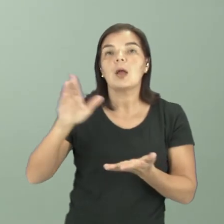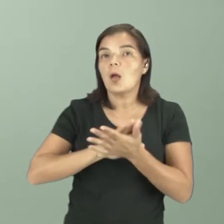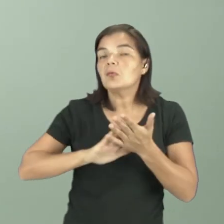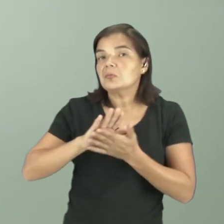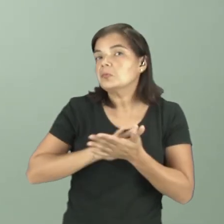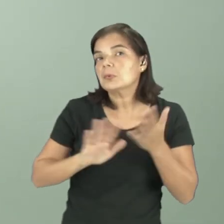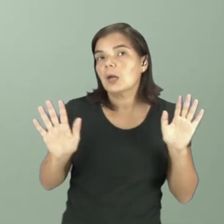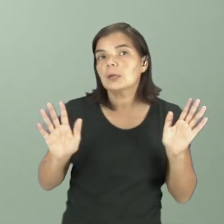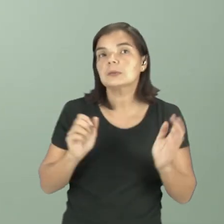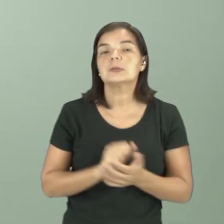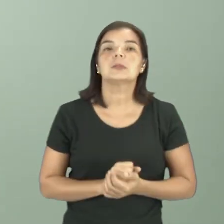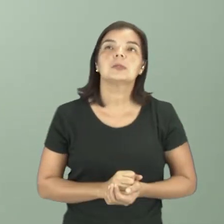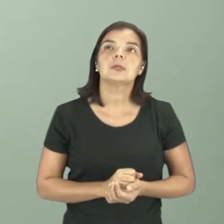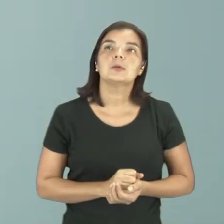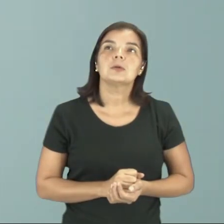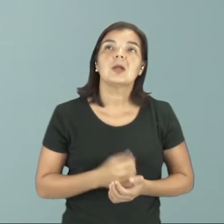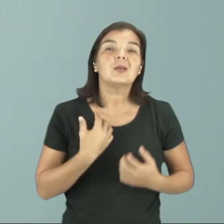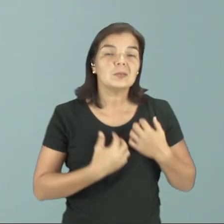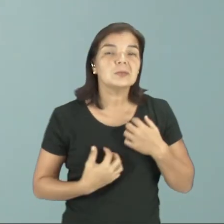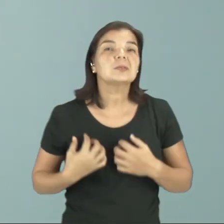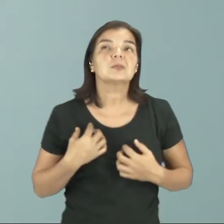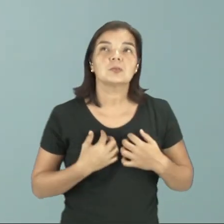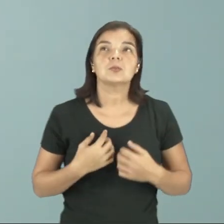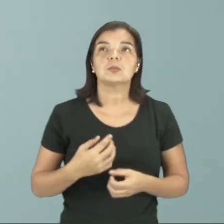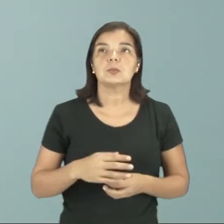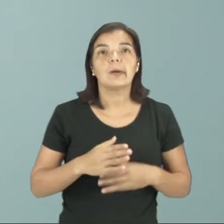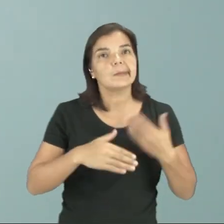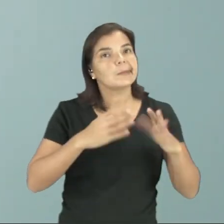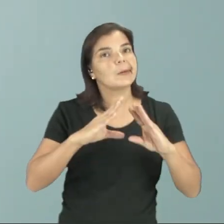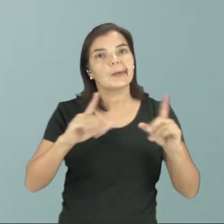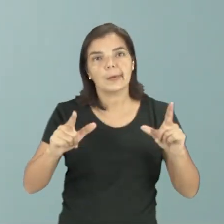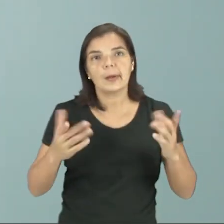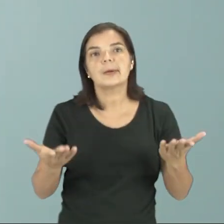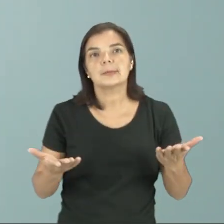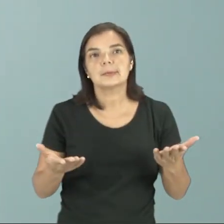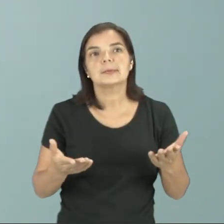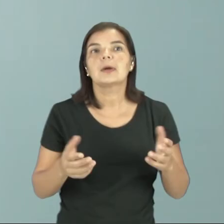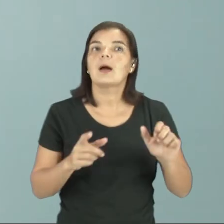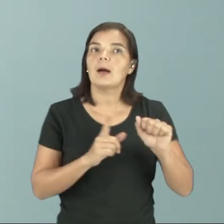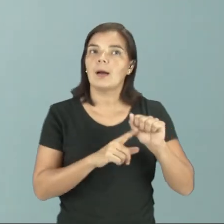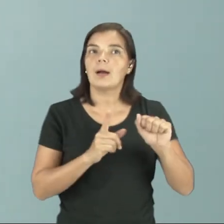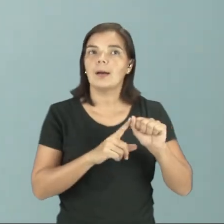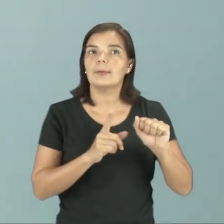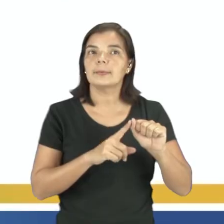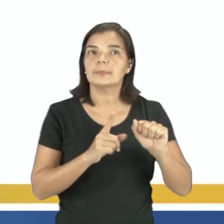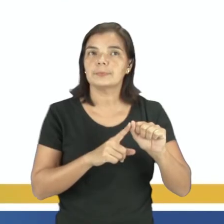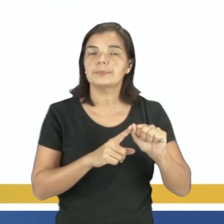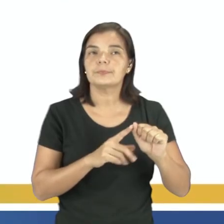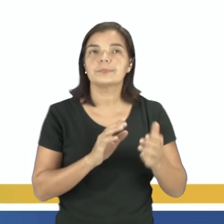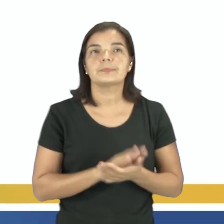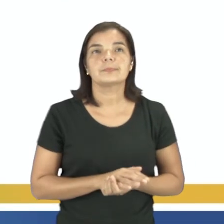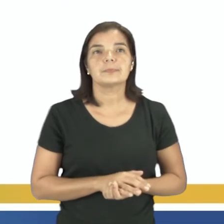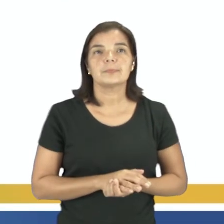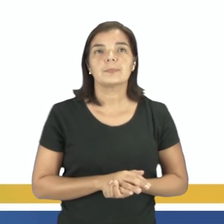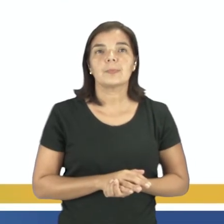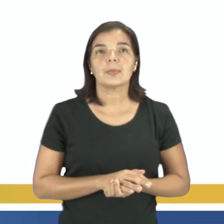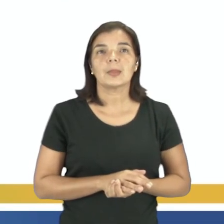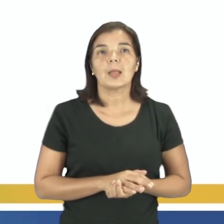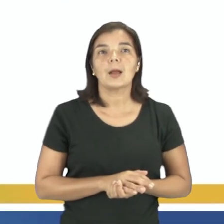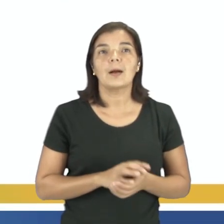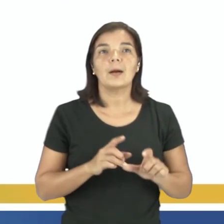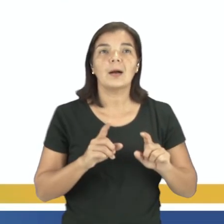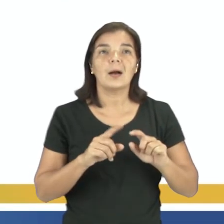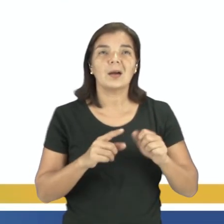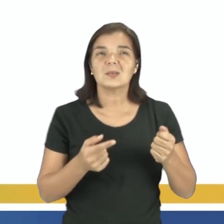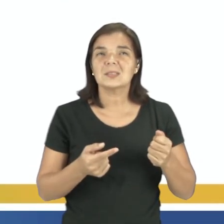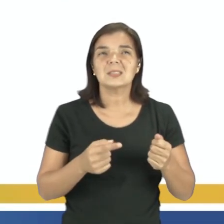né? Ele tem a angústia de se autoconstruir, é claro e evidente a letra A. Ó, inevitabilidade do destino, incerteza moral.